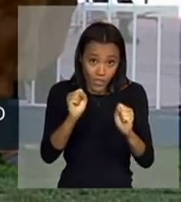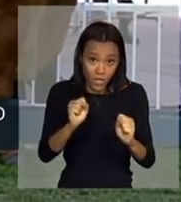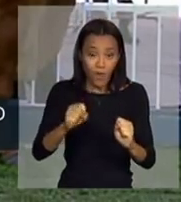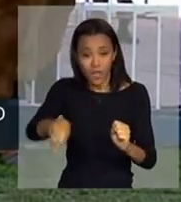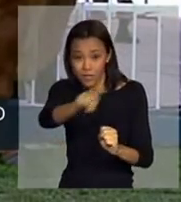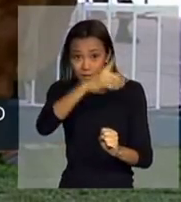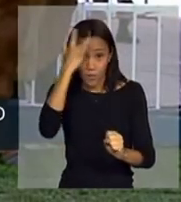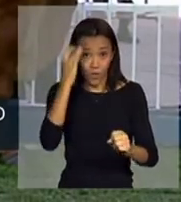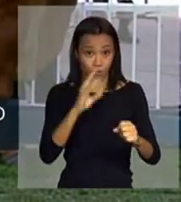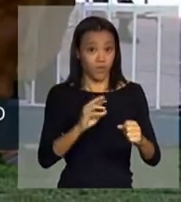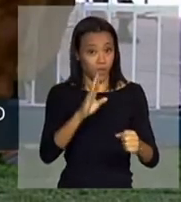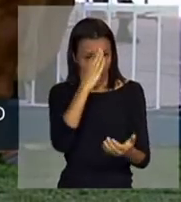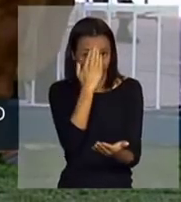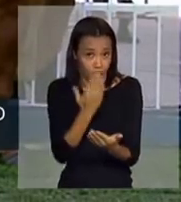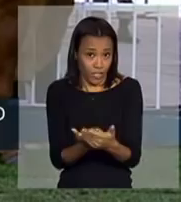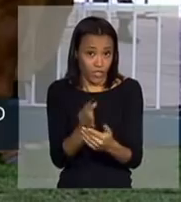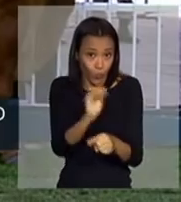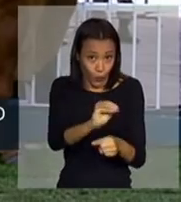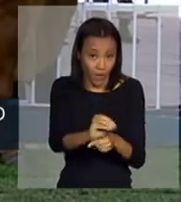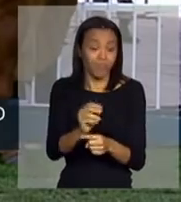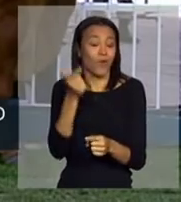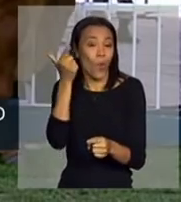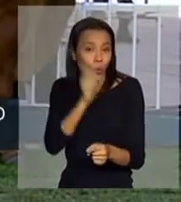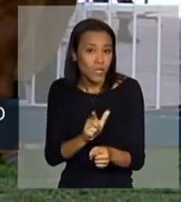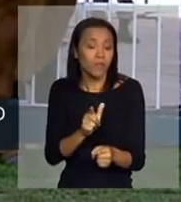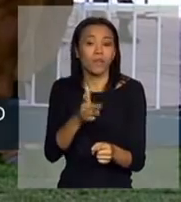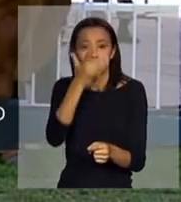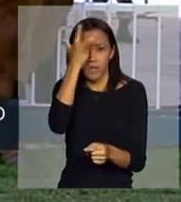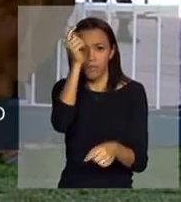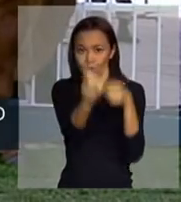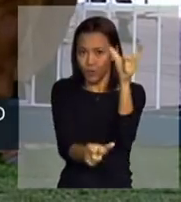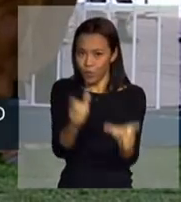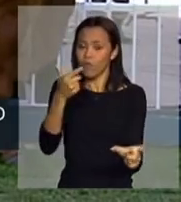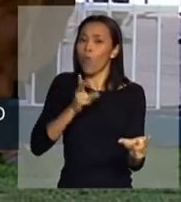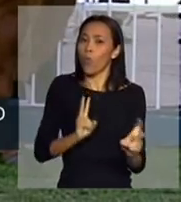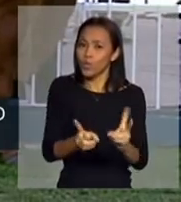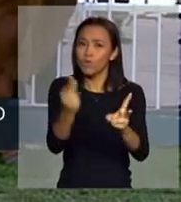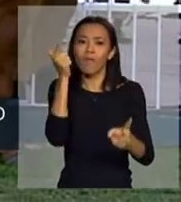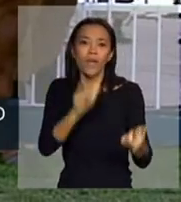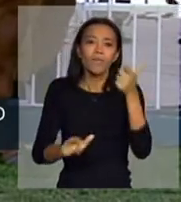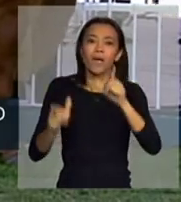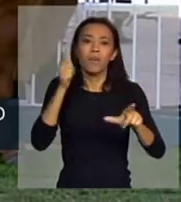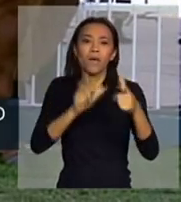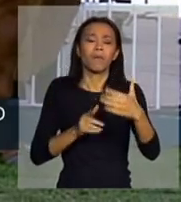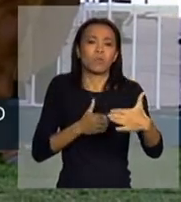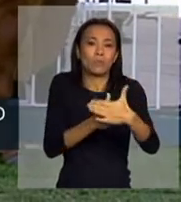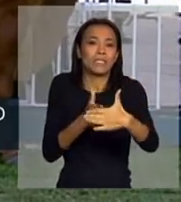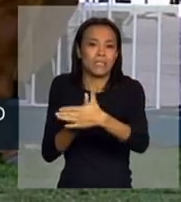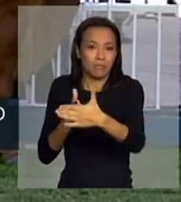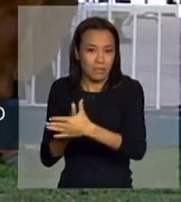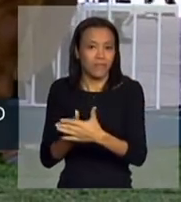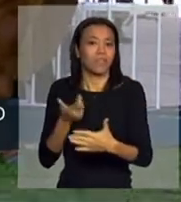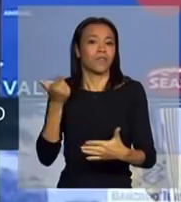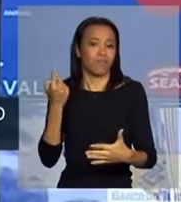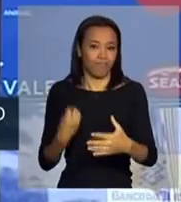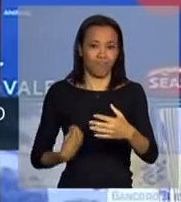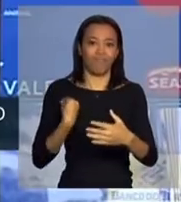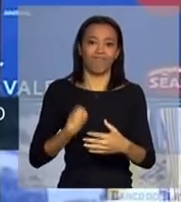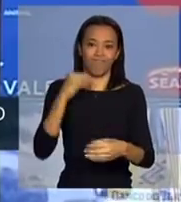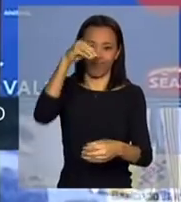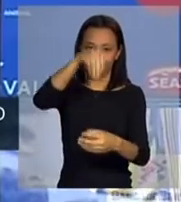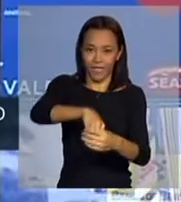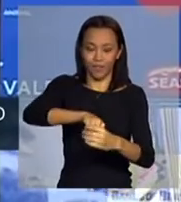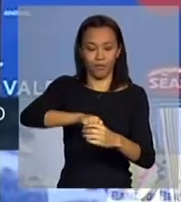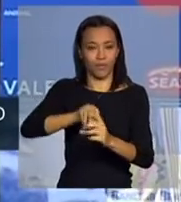potencial venceram e continuarão vencendo de ponta a ponta os desafios da pecuária. Cabe-nos,